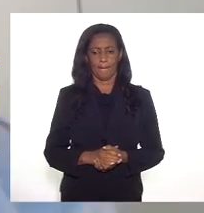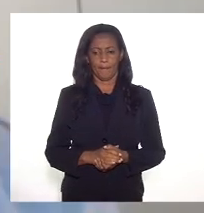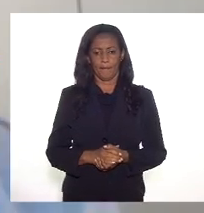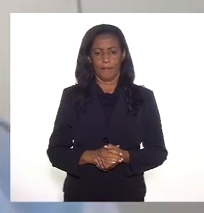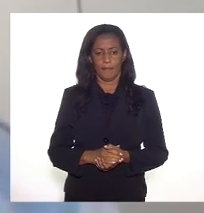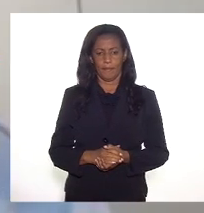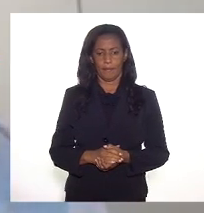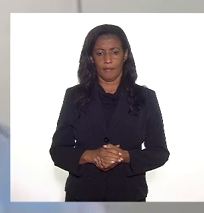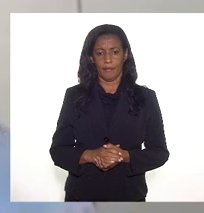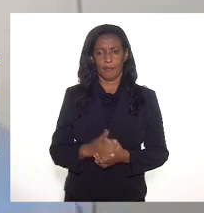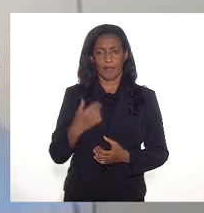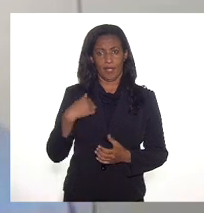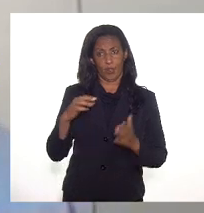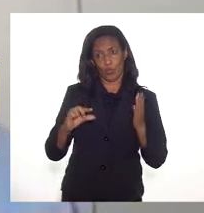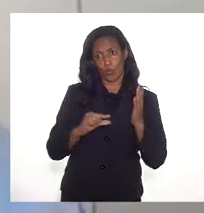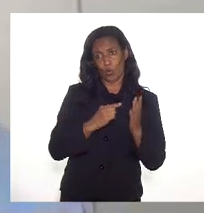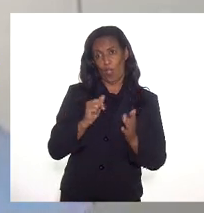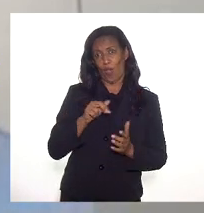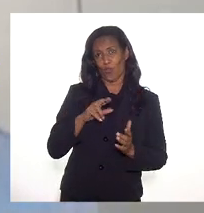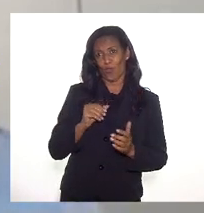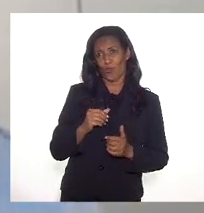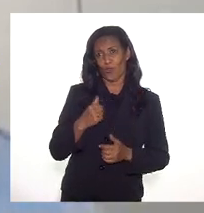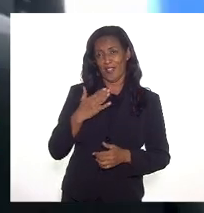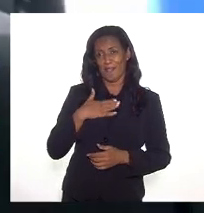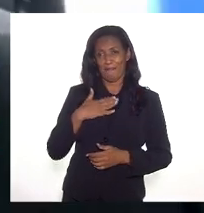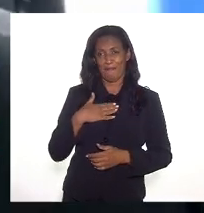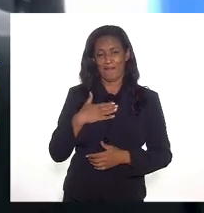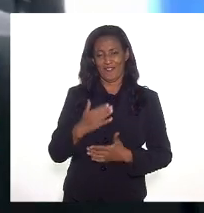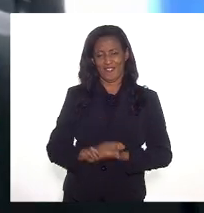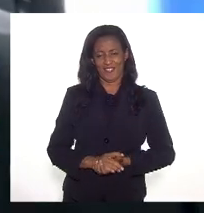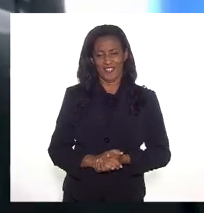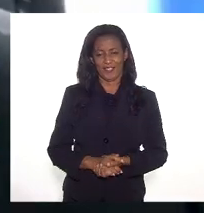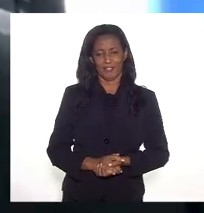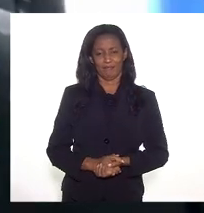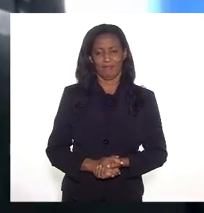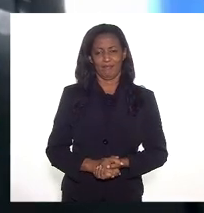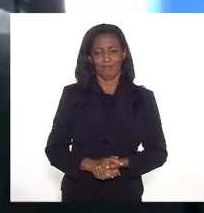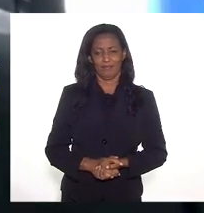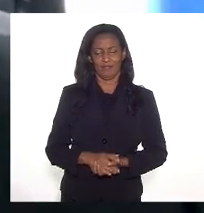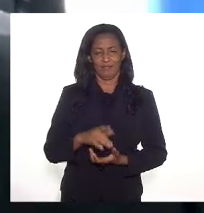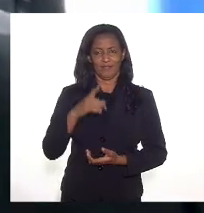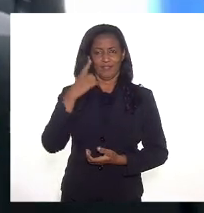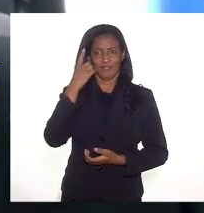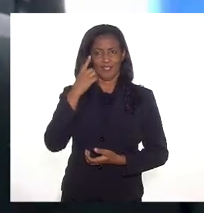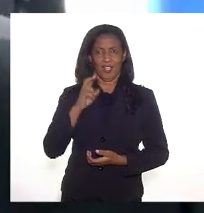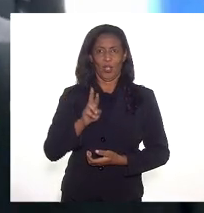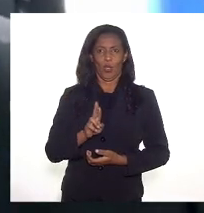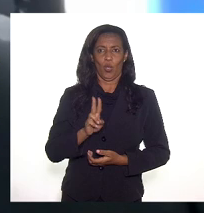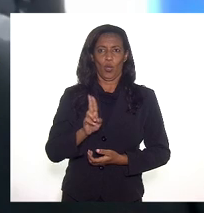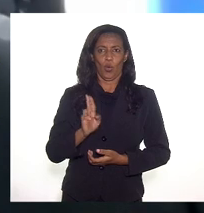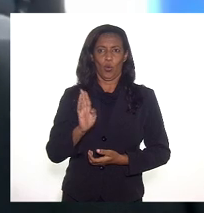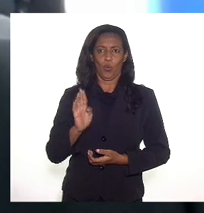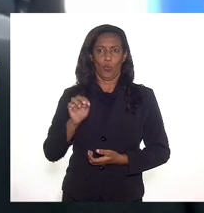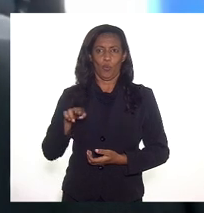Sou autor, presidente. Desculpa, é deputado. Verdade, perdão. Deputado Rubens Bontempo.